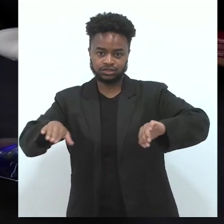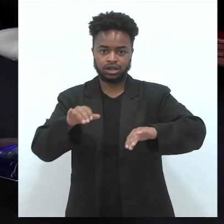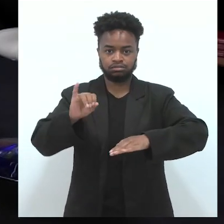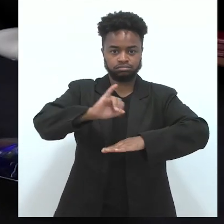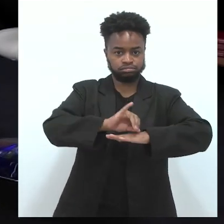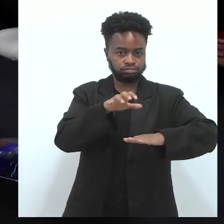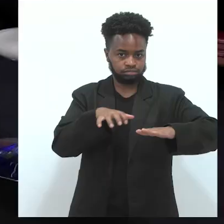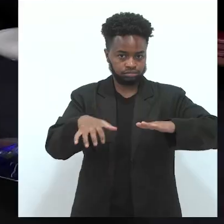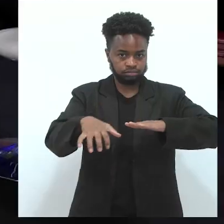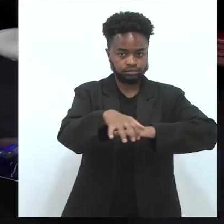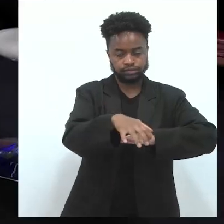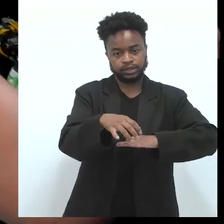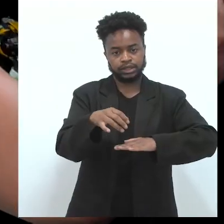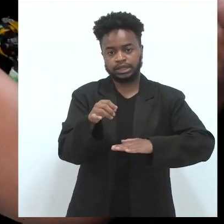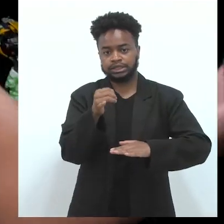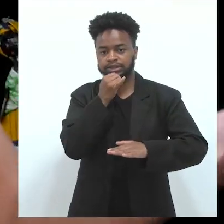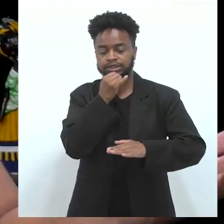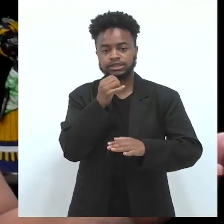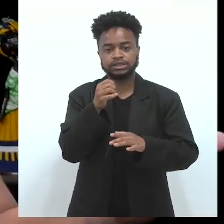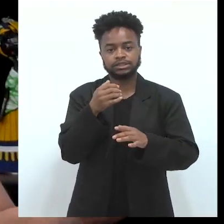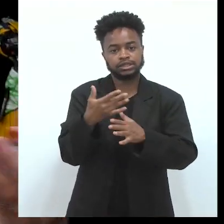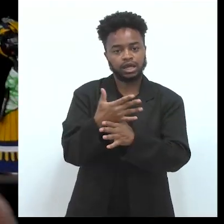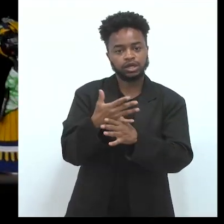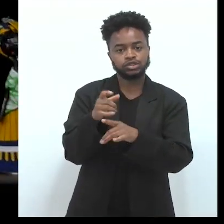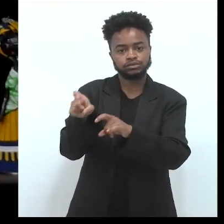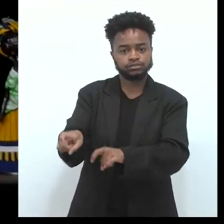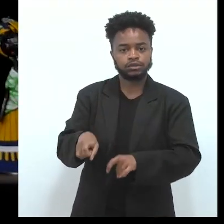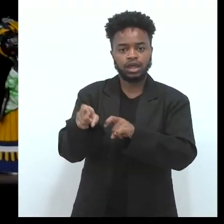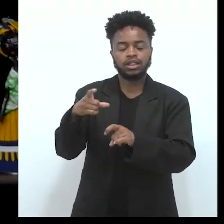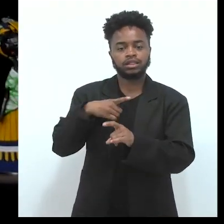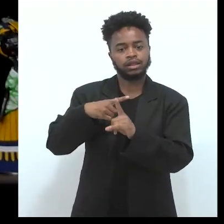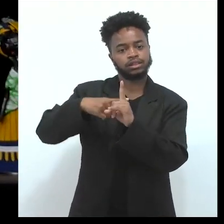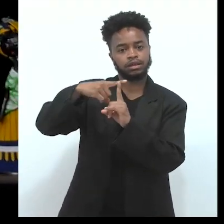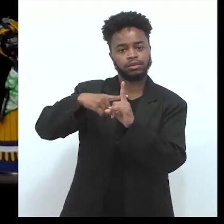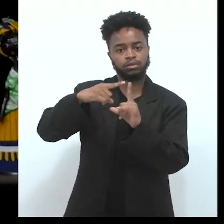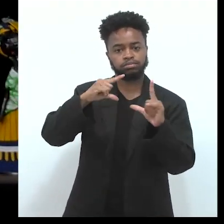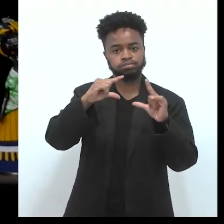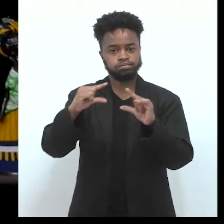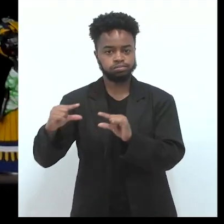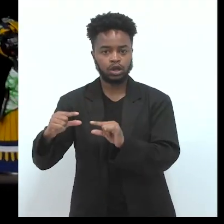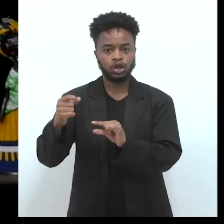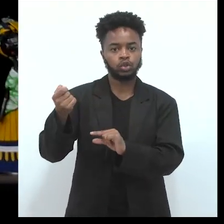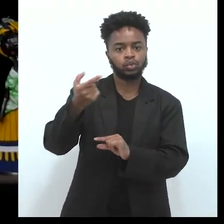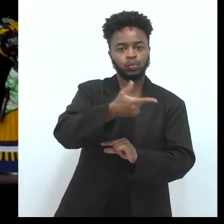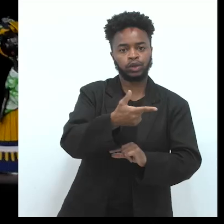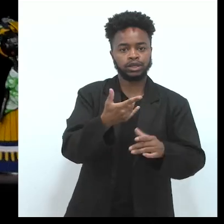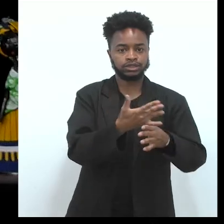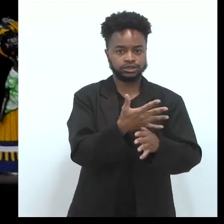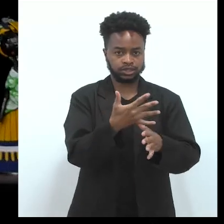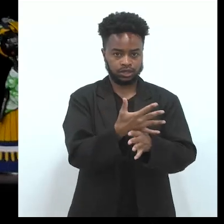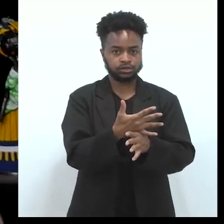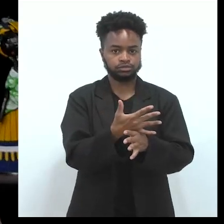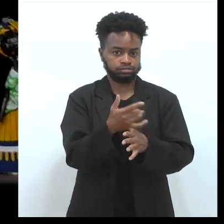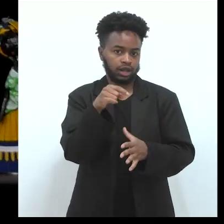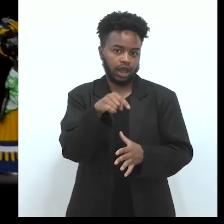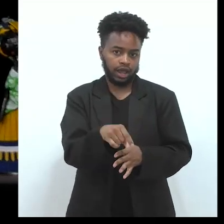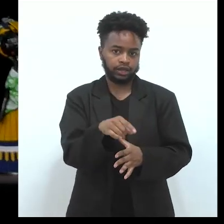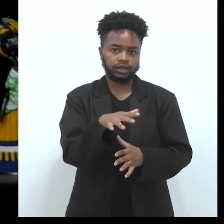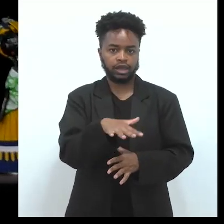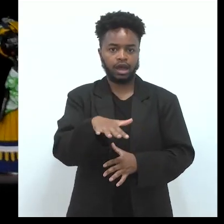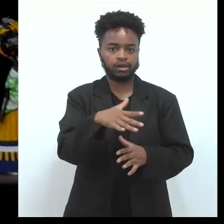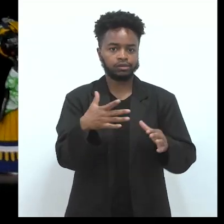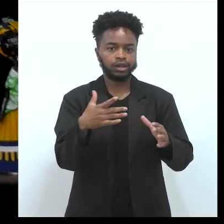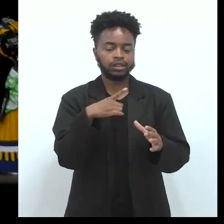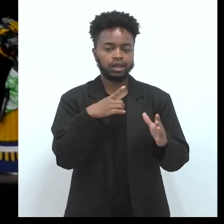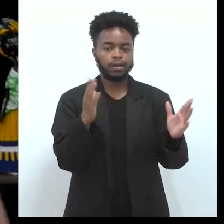região metropolitana, né, para as cidades de interior, as temperaturas são bem menores do que quando a gente está aqui no meio